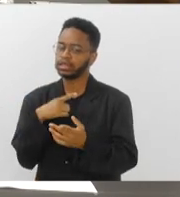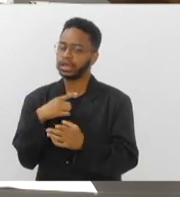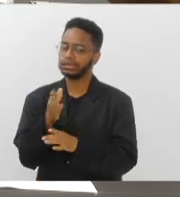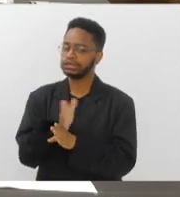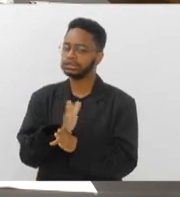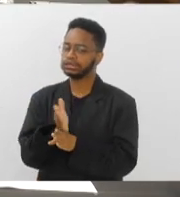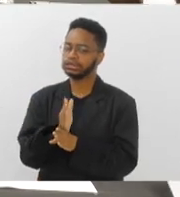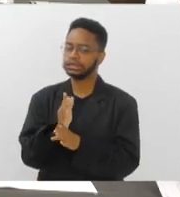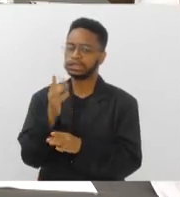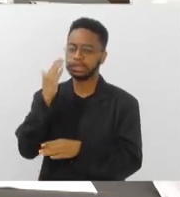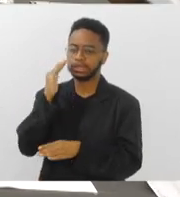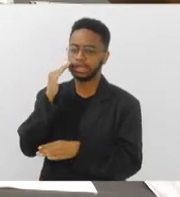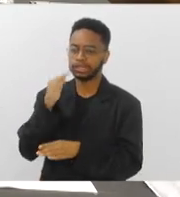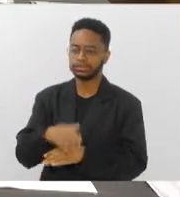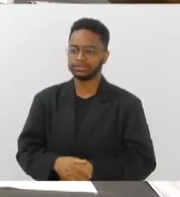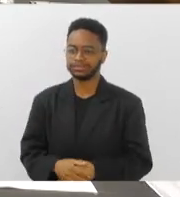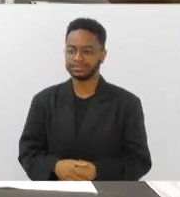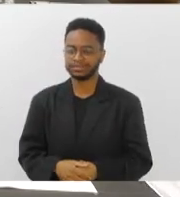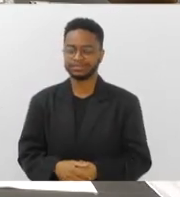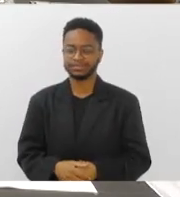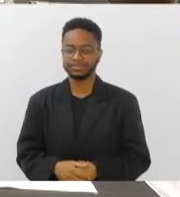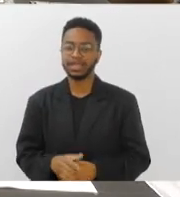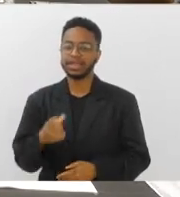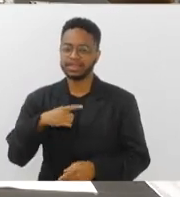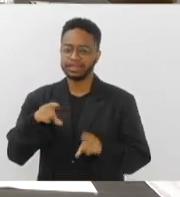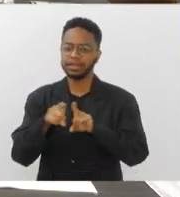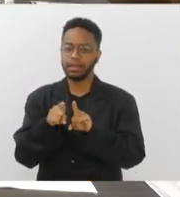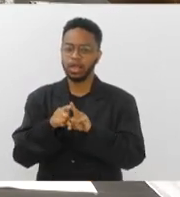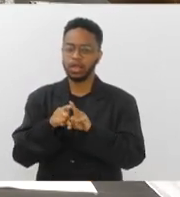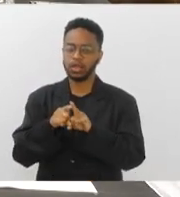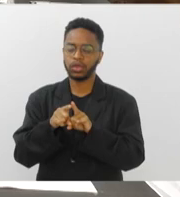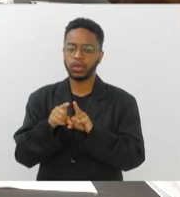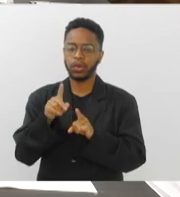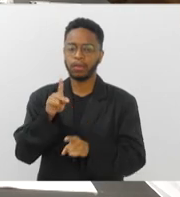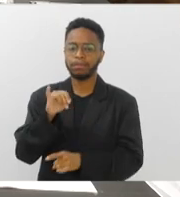Presidente, né? Rapidamente. Vamos ficar, ou até o pitbull vai ficar.